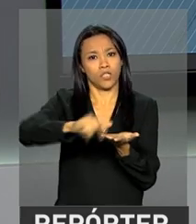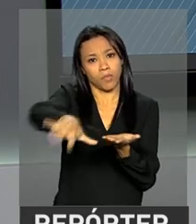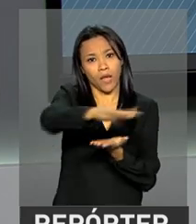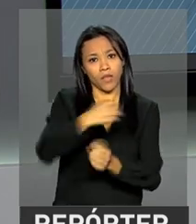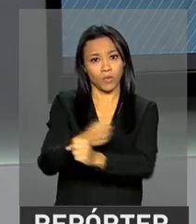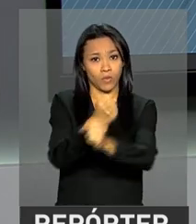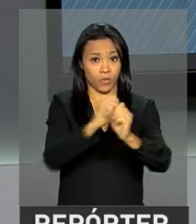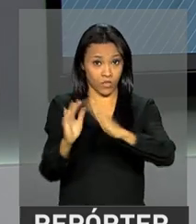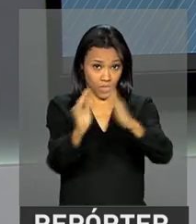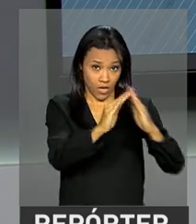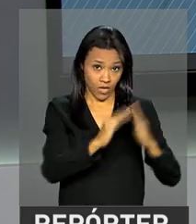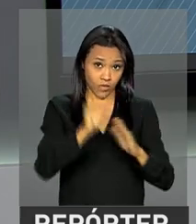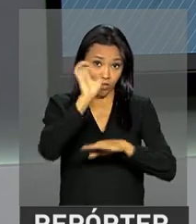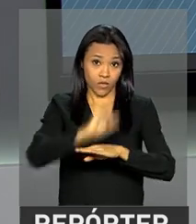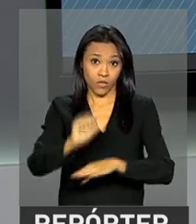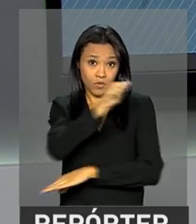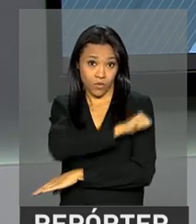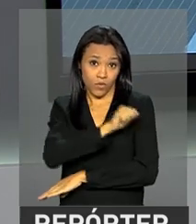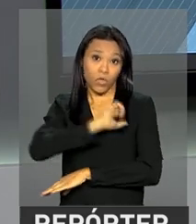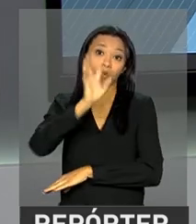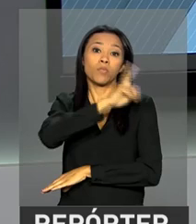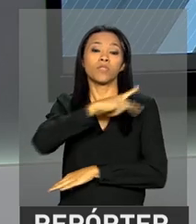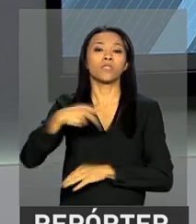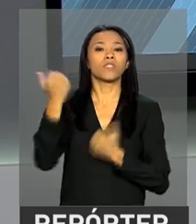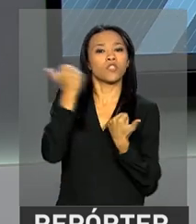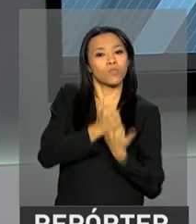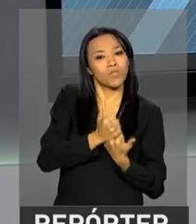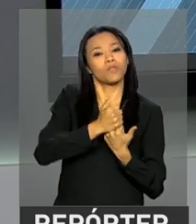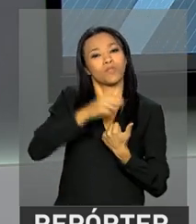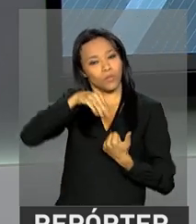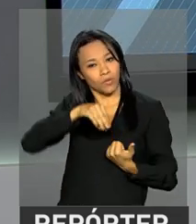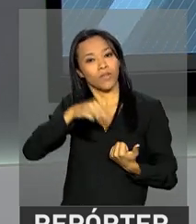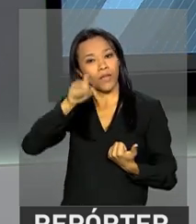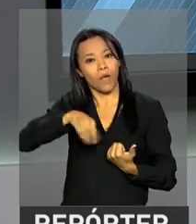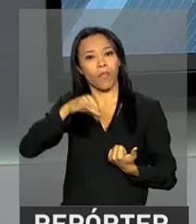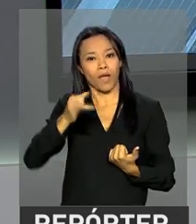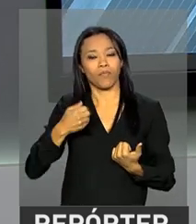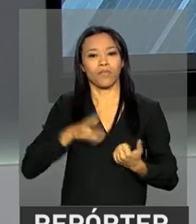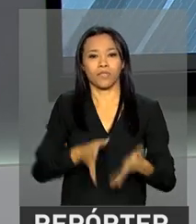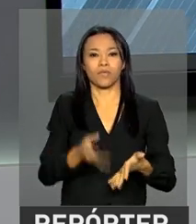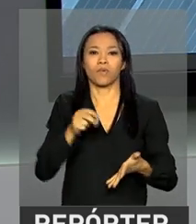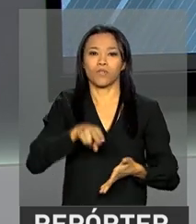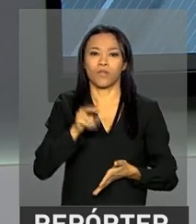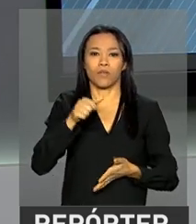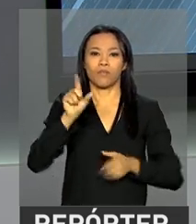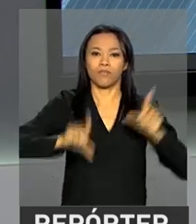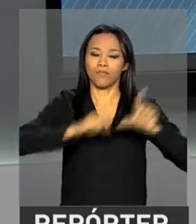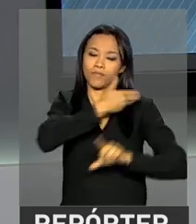para o Rio de Janeiro. O presidente em exercício, Rodrigo Maia, participa. Continue com a gente aqui na